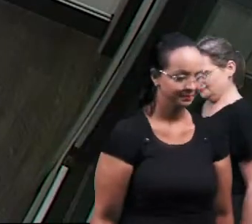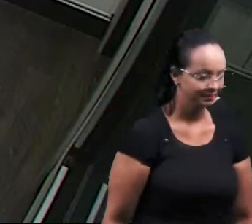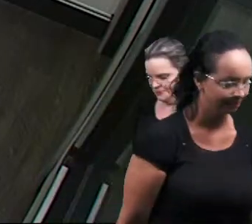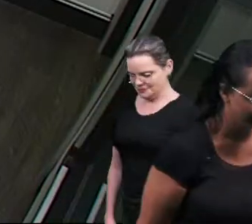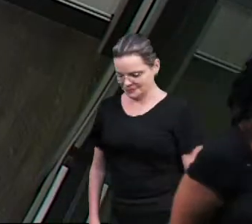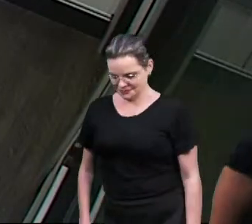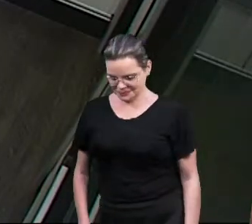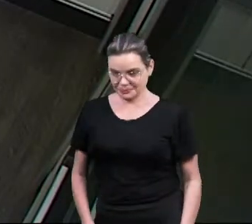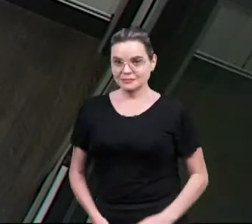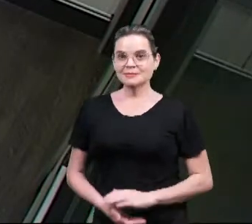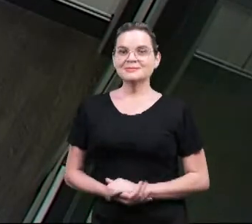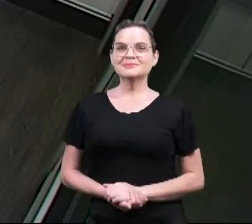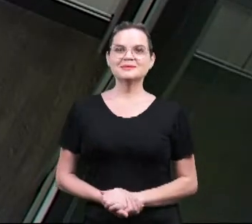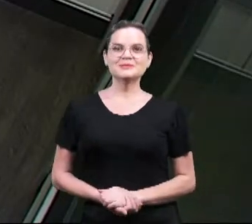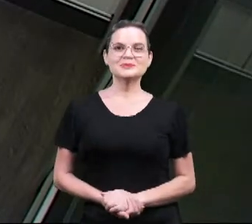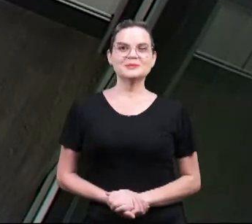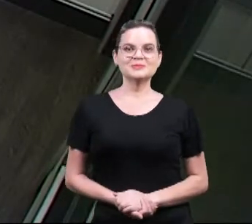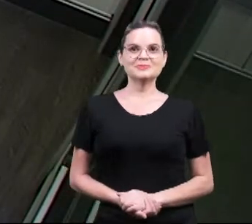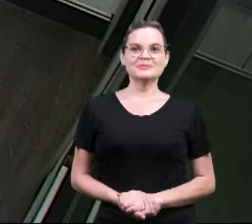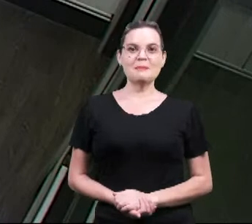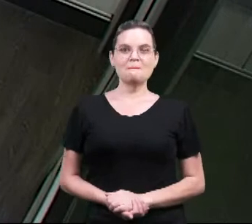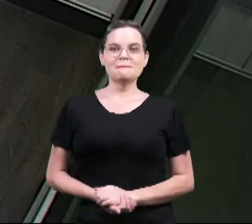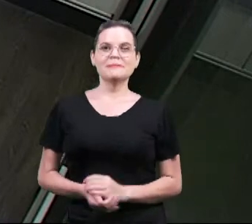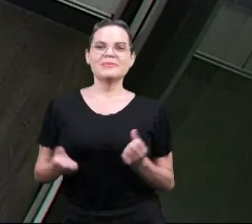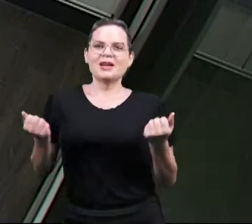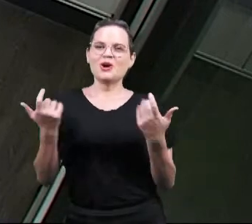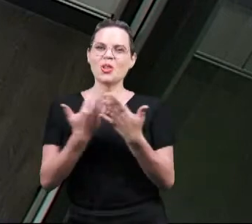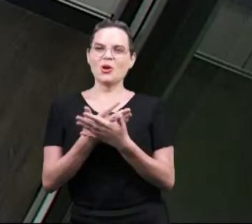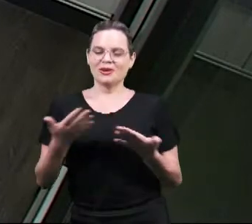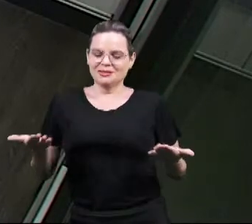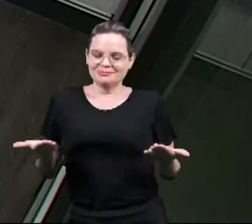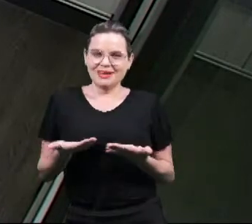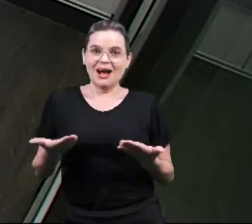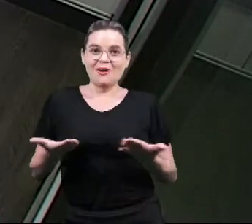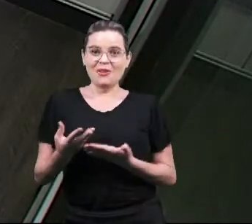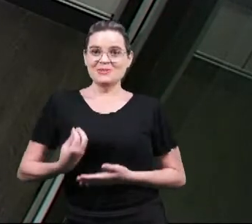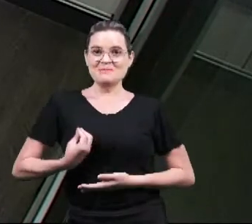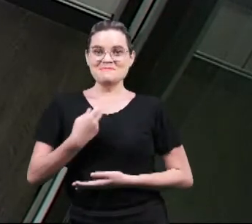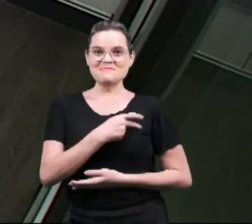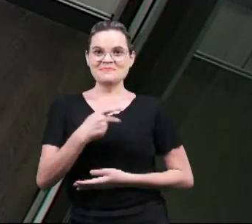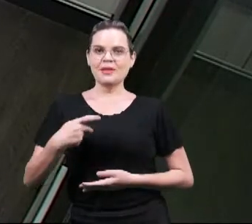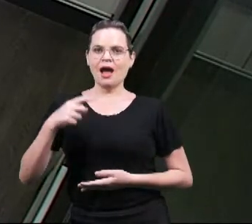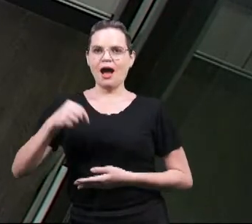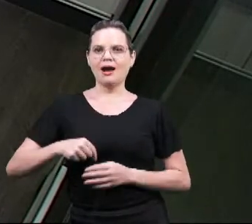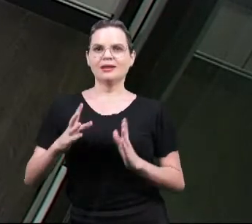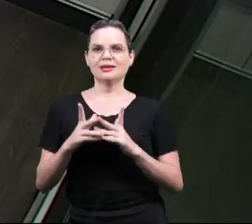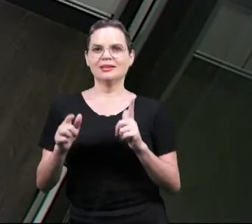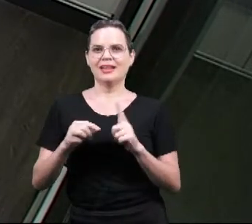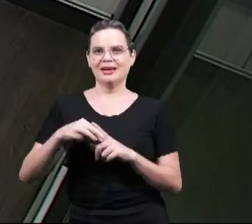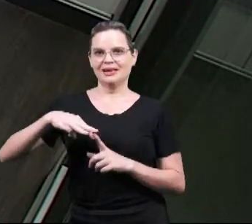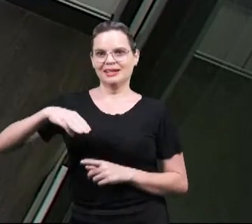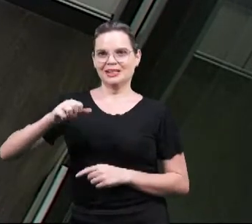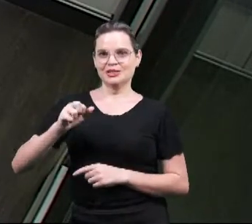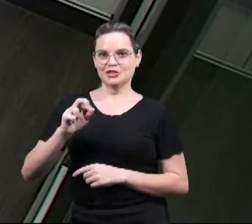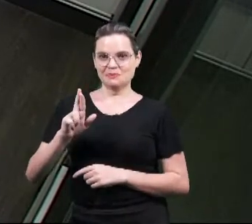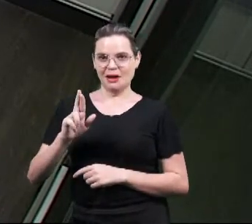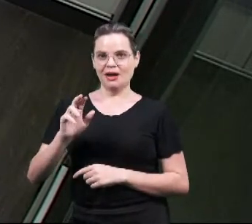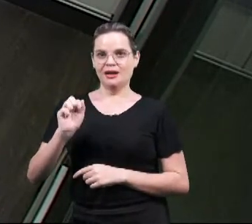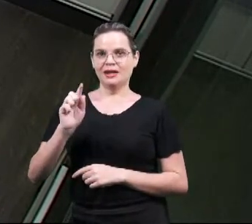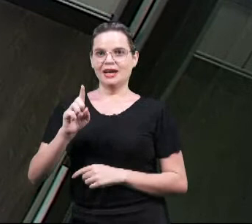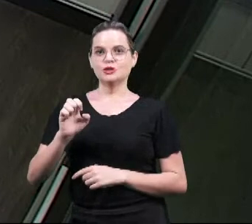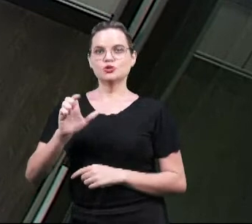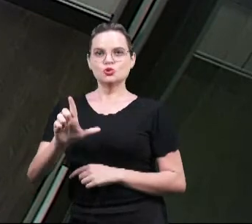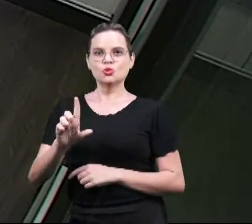Veio a ordenação e tá hoje ali na igreja de Marazu, em Vila Velha. Igreja de Marazu, para quem não conhece, fica próximo do Shopping Praia da Costa, perto